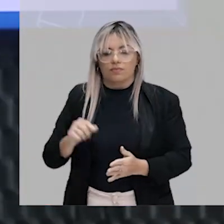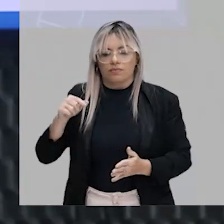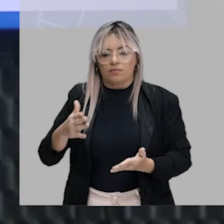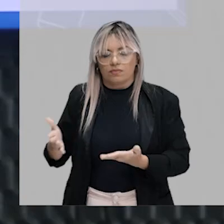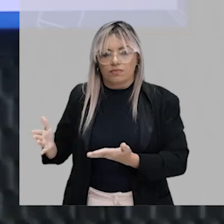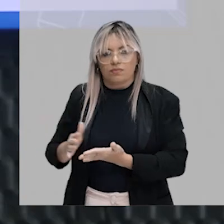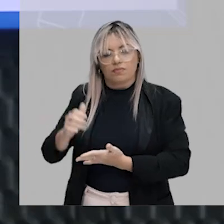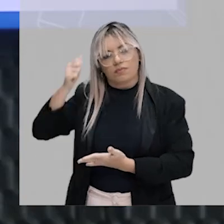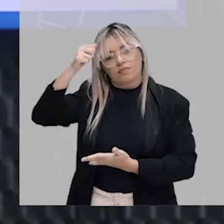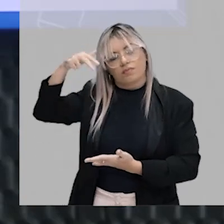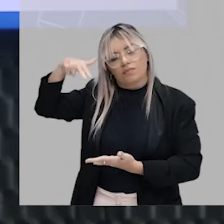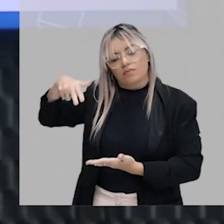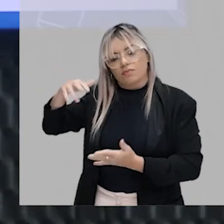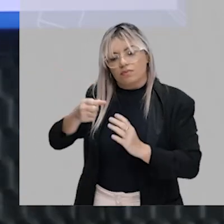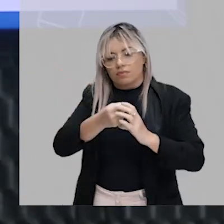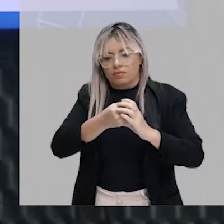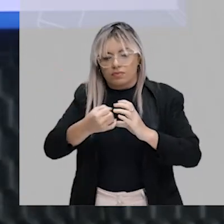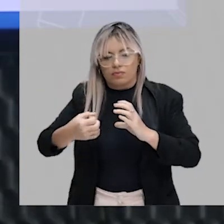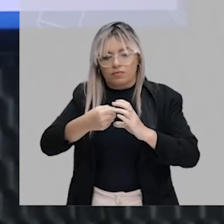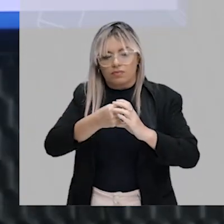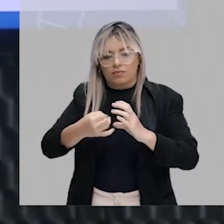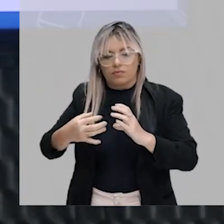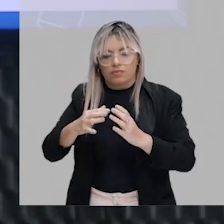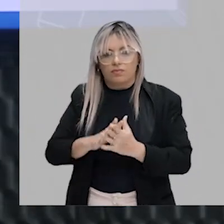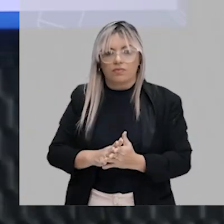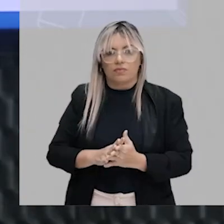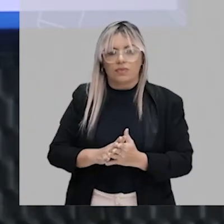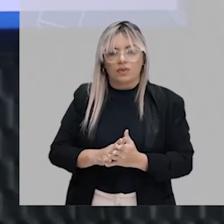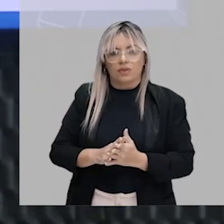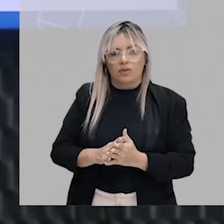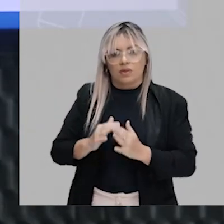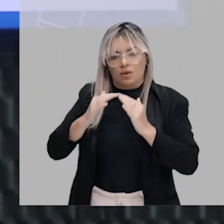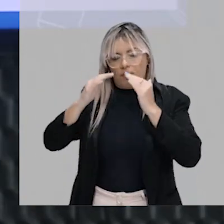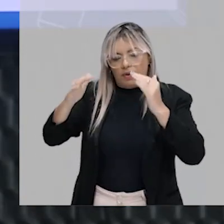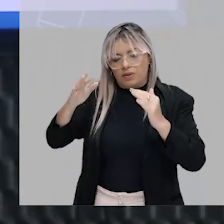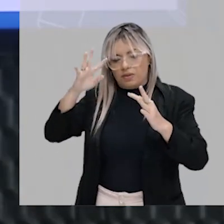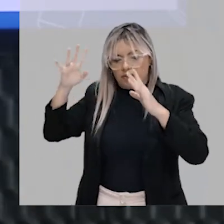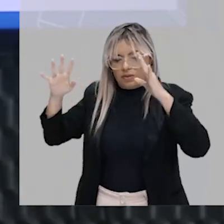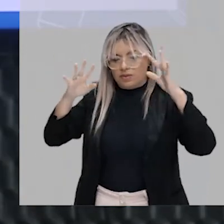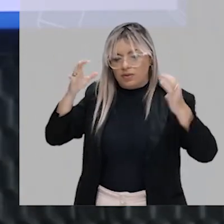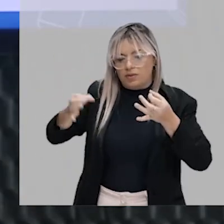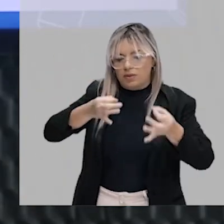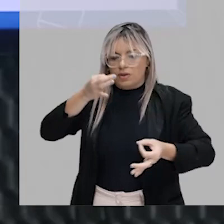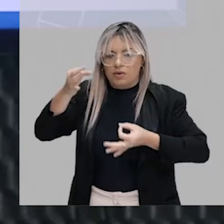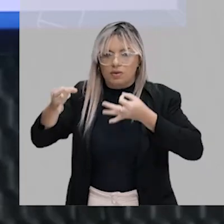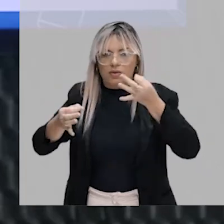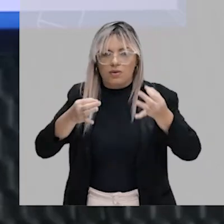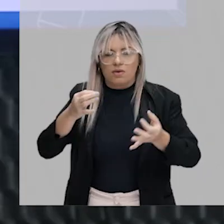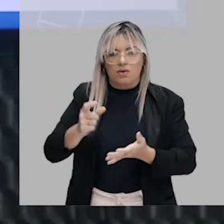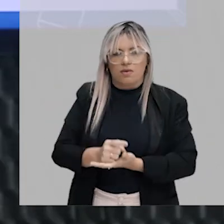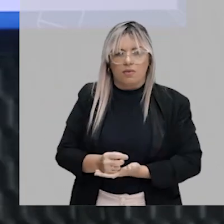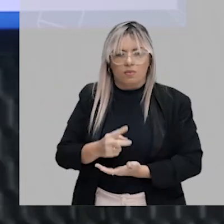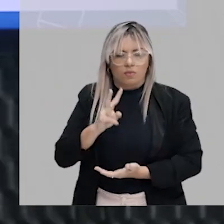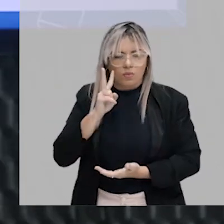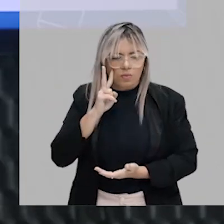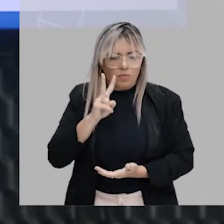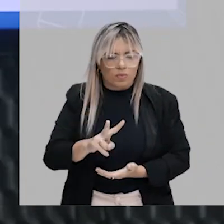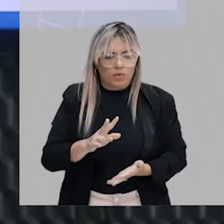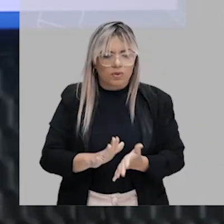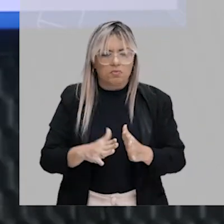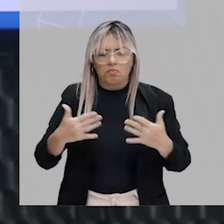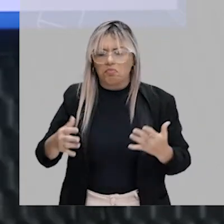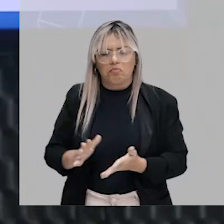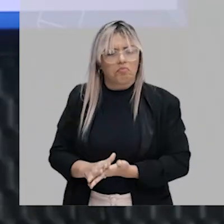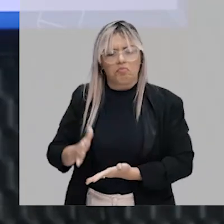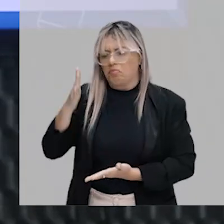Comte, se caracteriza pela subordinação da imaginação e da argumentação à observação. Professor, não